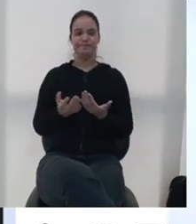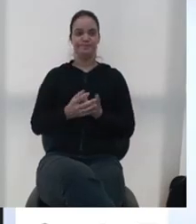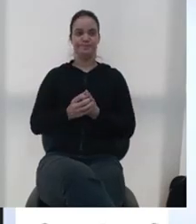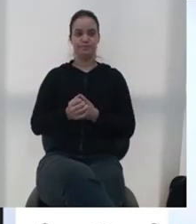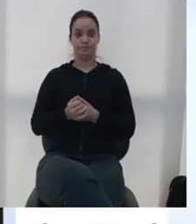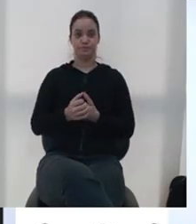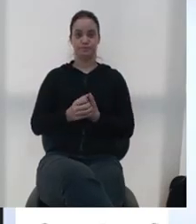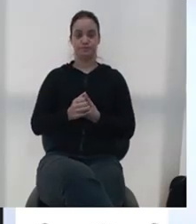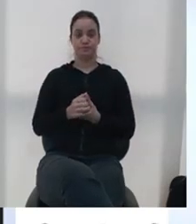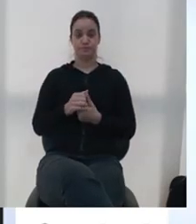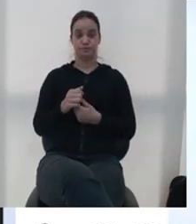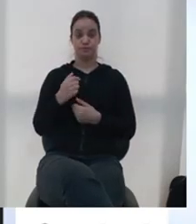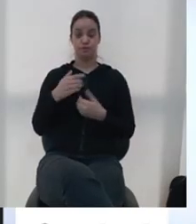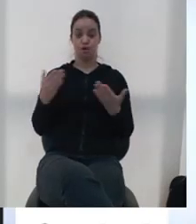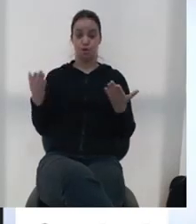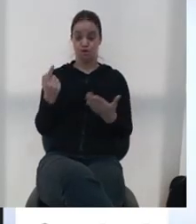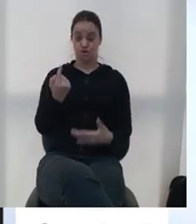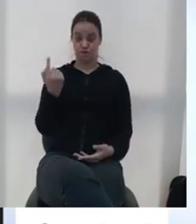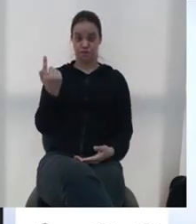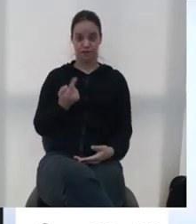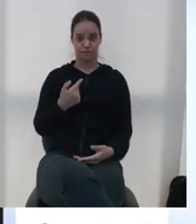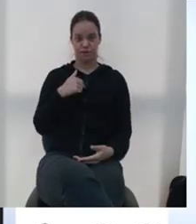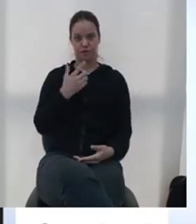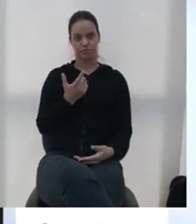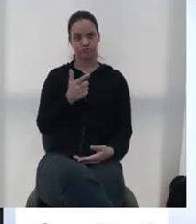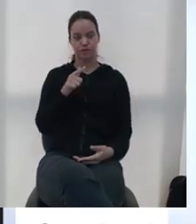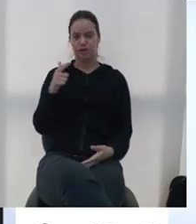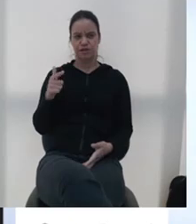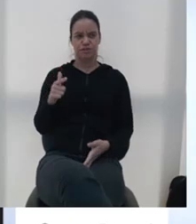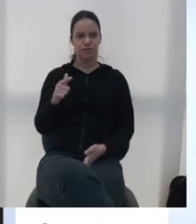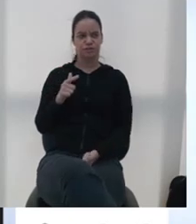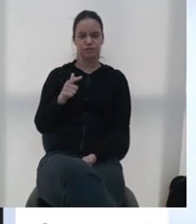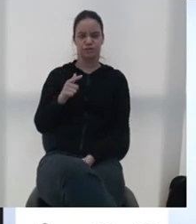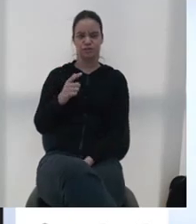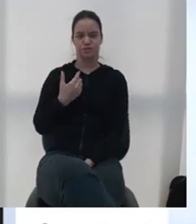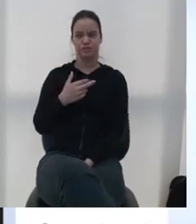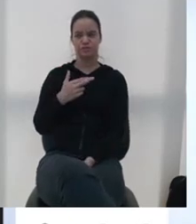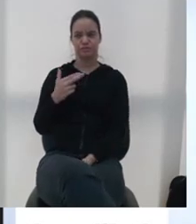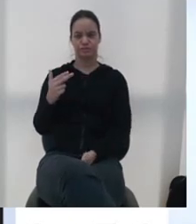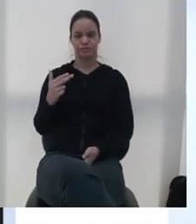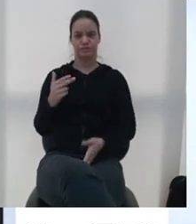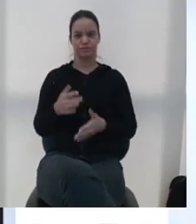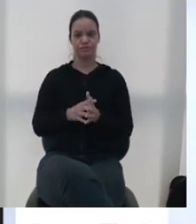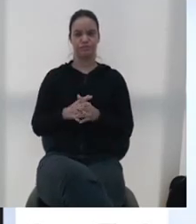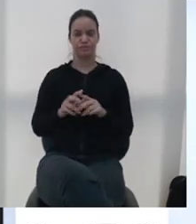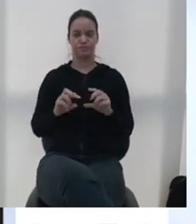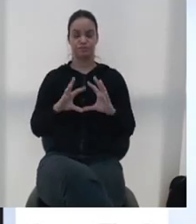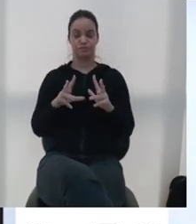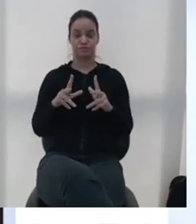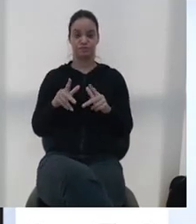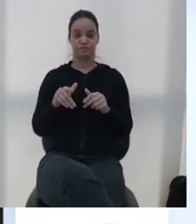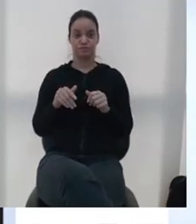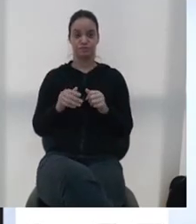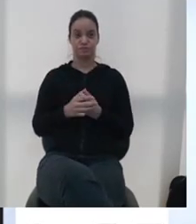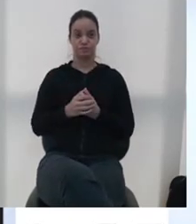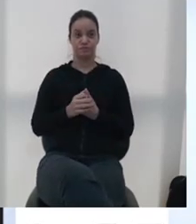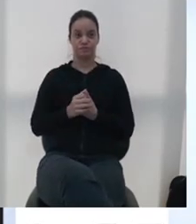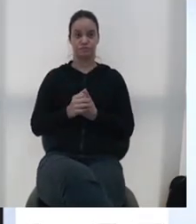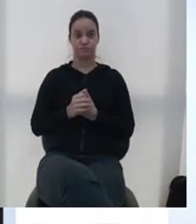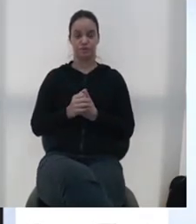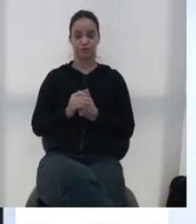eu estou vindo aqui porque eu não tenho aonde ir. Todos os órgãos foram procurados e todos eles, inclusive o